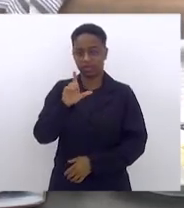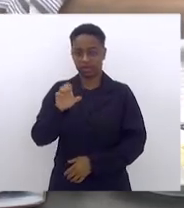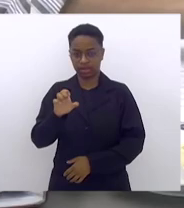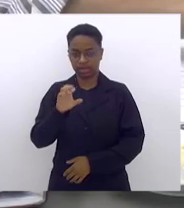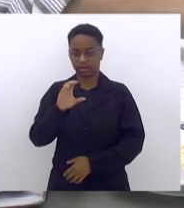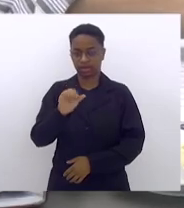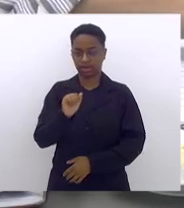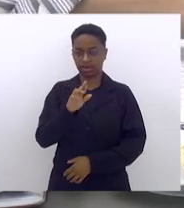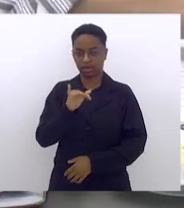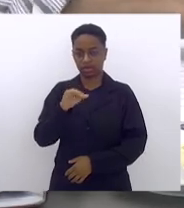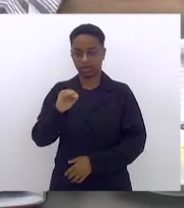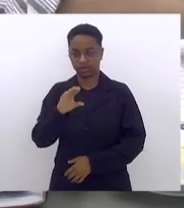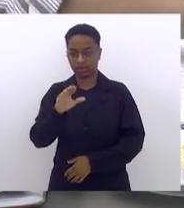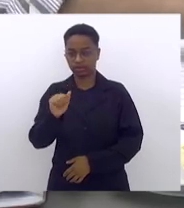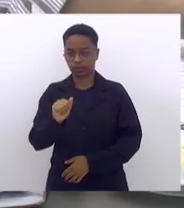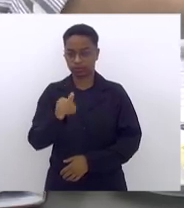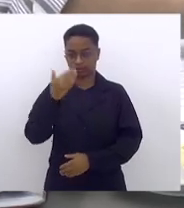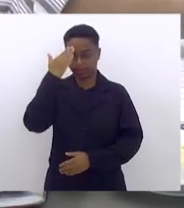lei